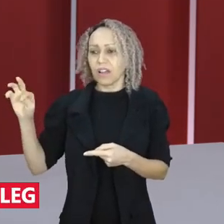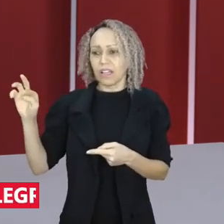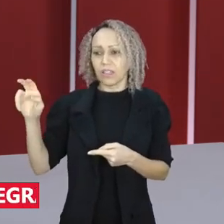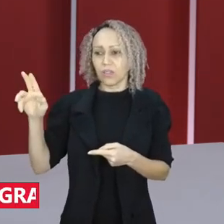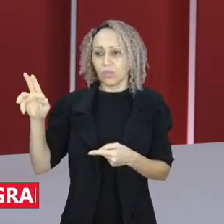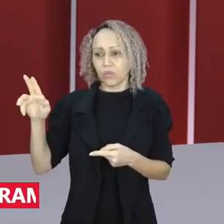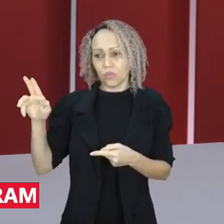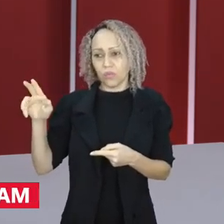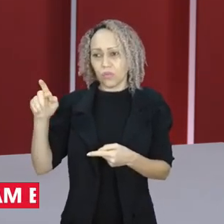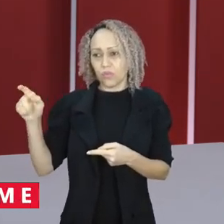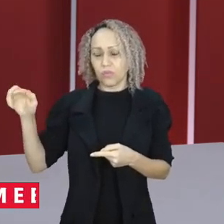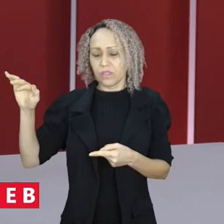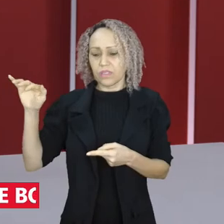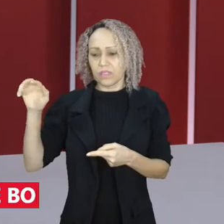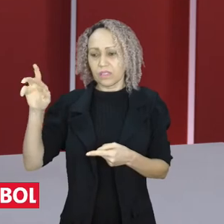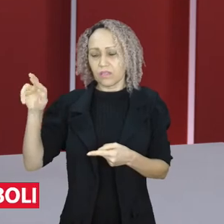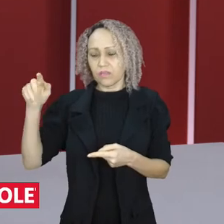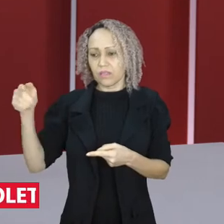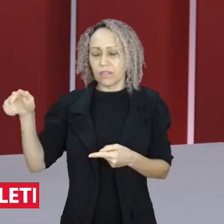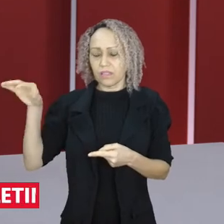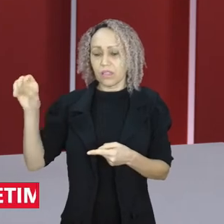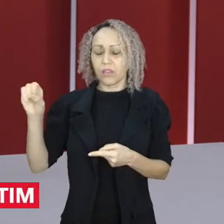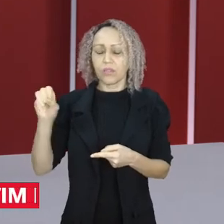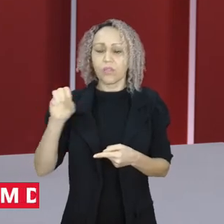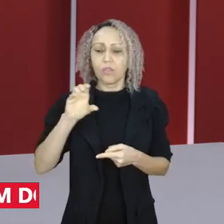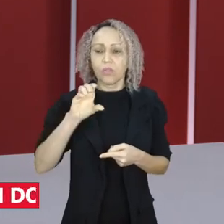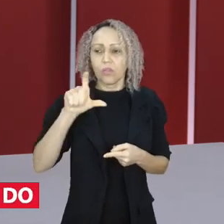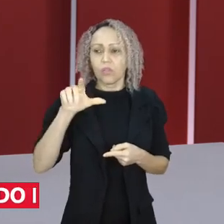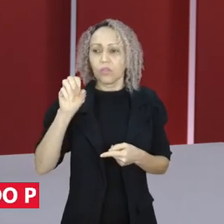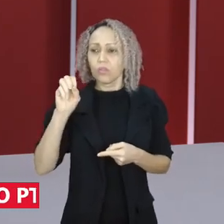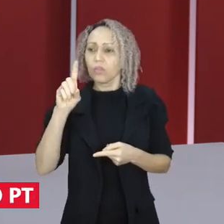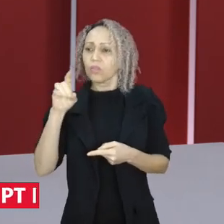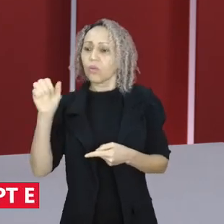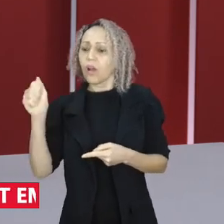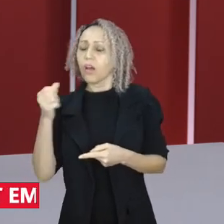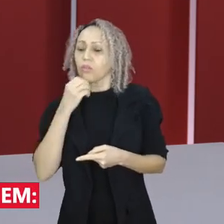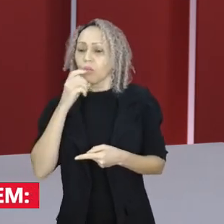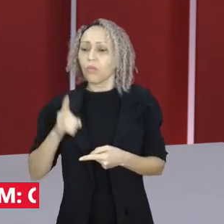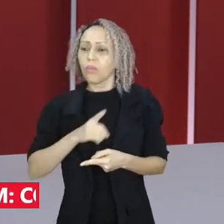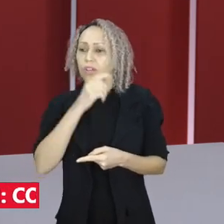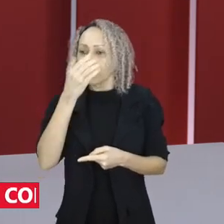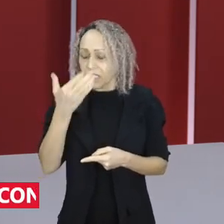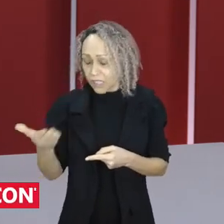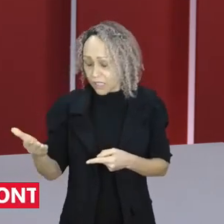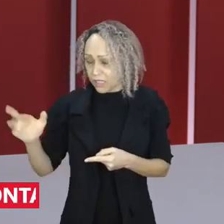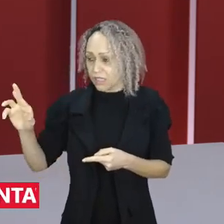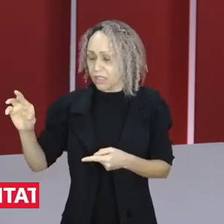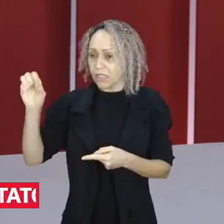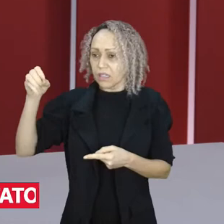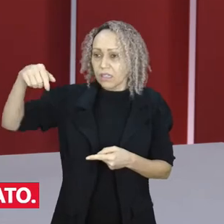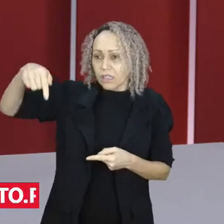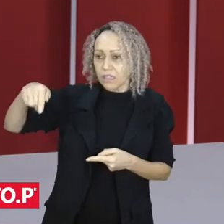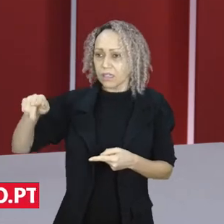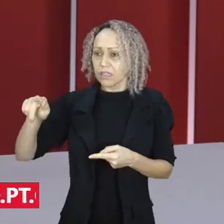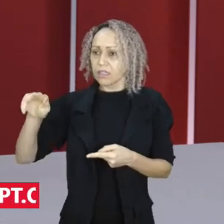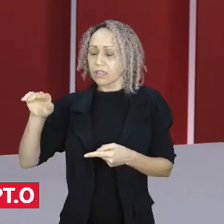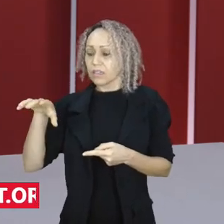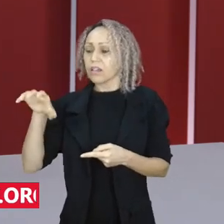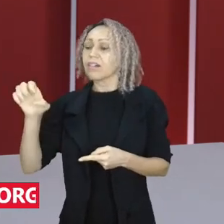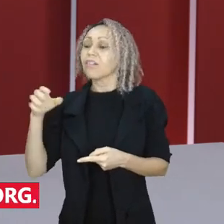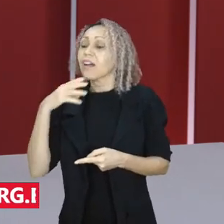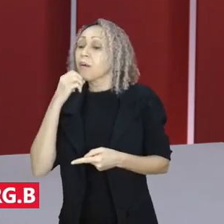também deixa aqui Um carinhoso Bom dia para todo mundo rock Nilson Bom dia Amanda linda bom dia rock